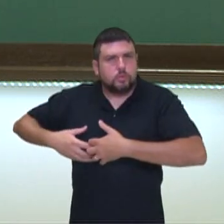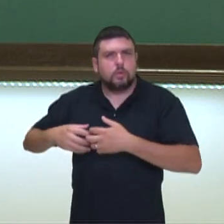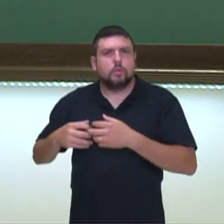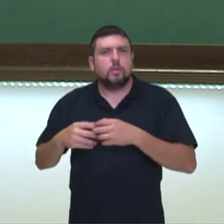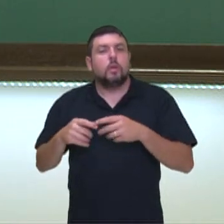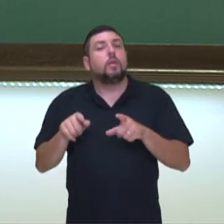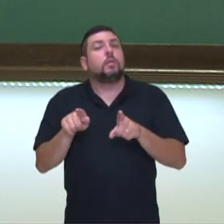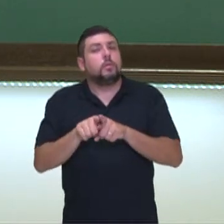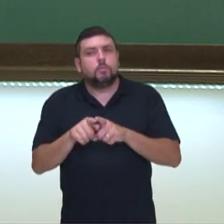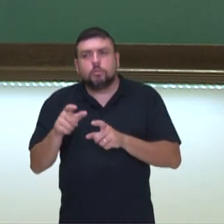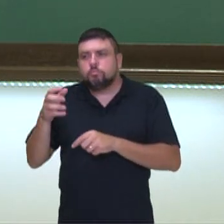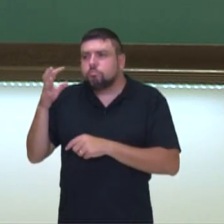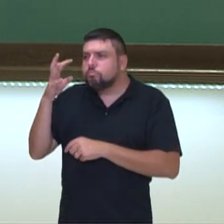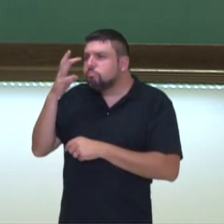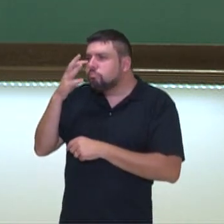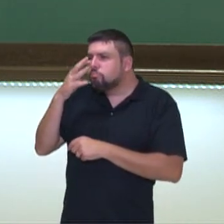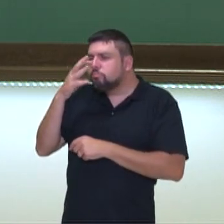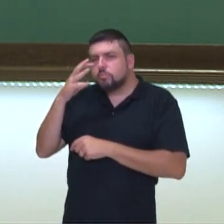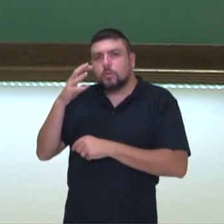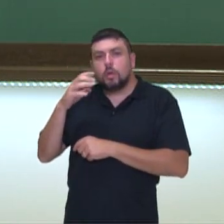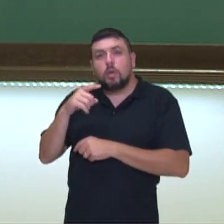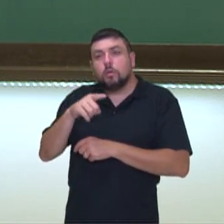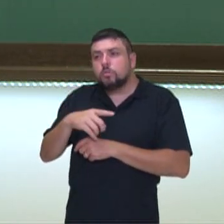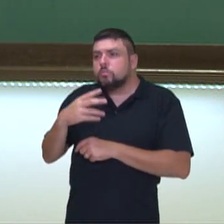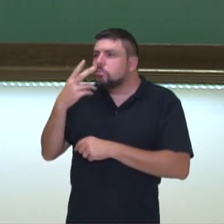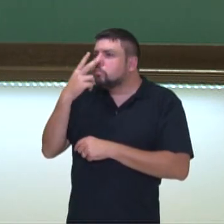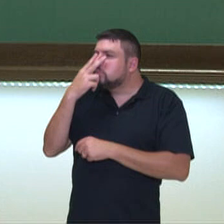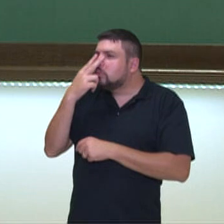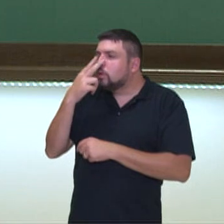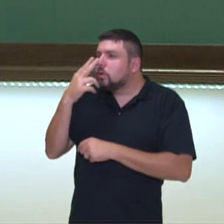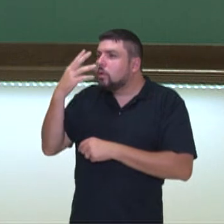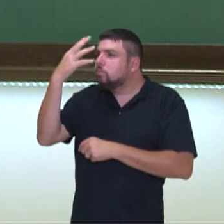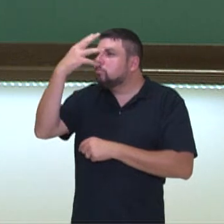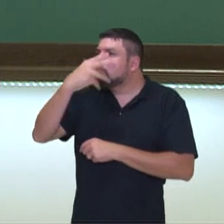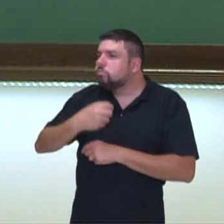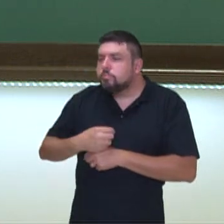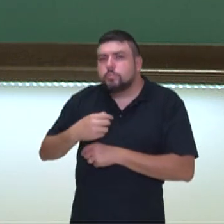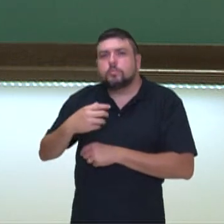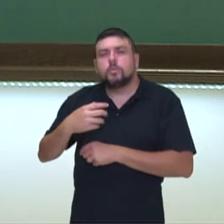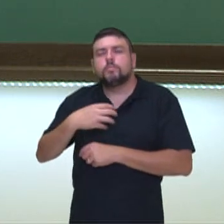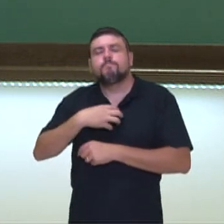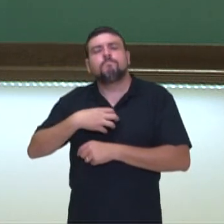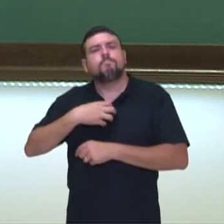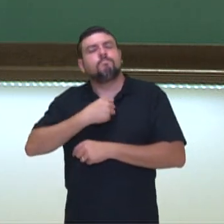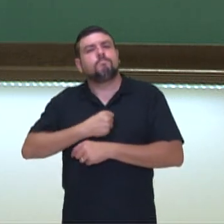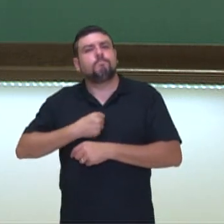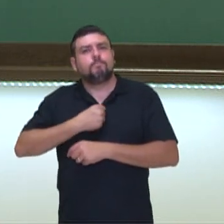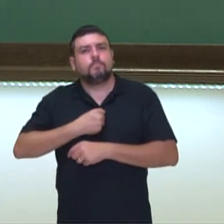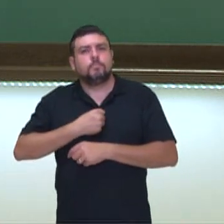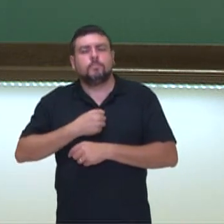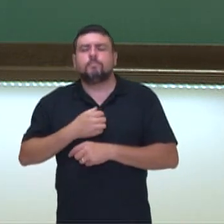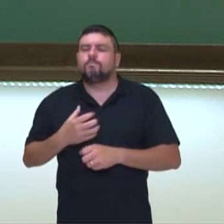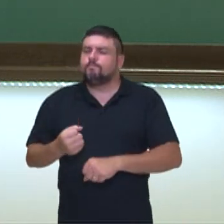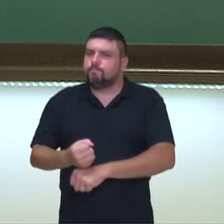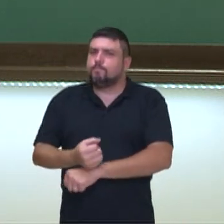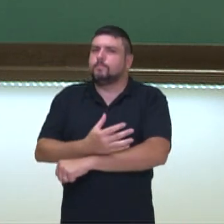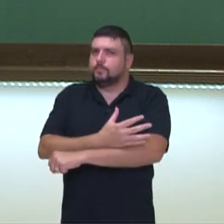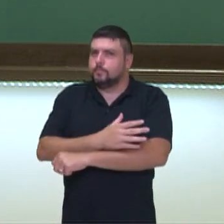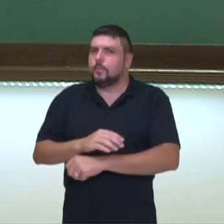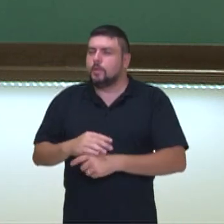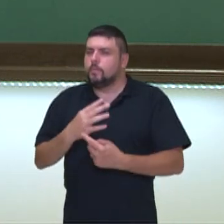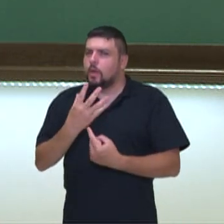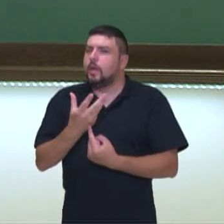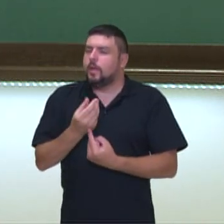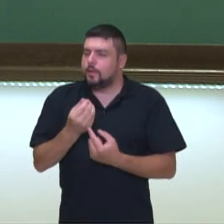parte apreciativa de você achar bonito, ter a sensação nostálgica. Isso é sensacional, é isso que a arte